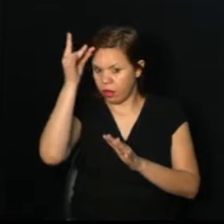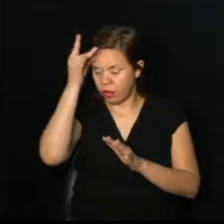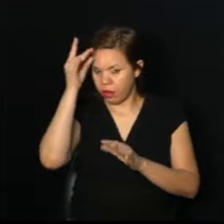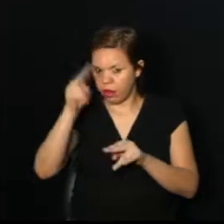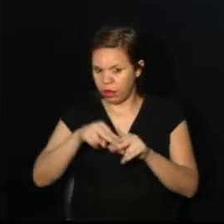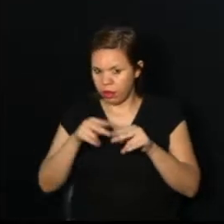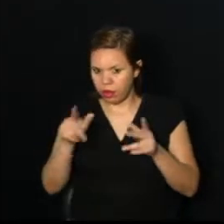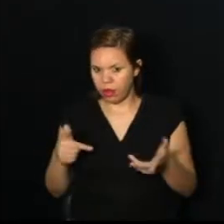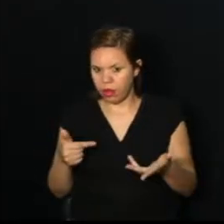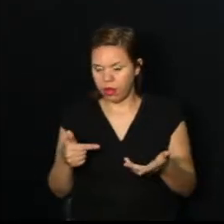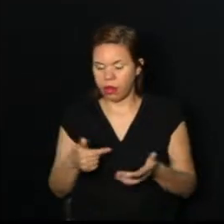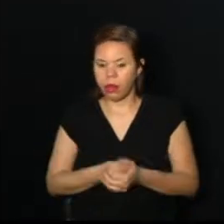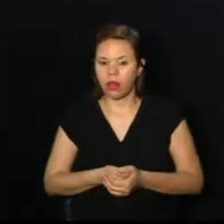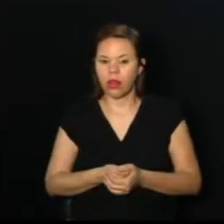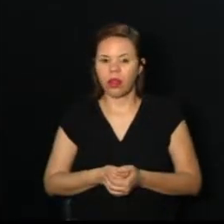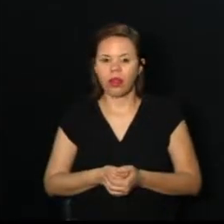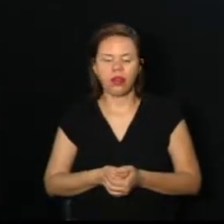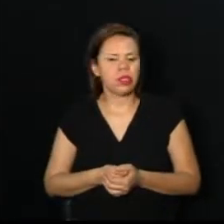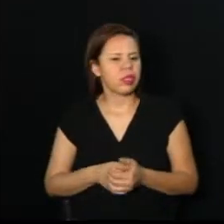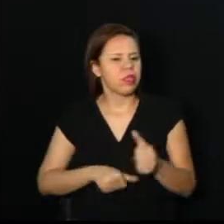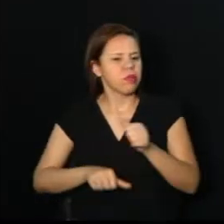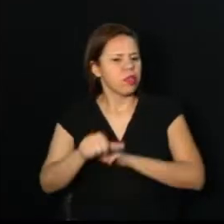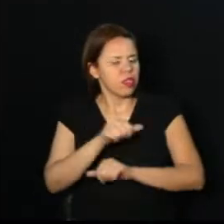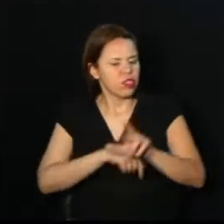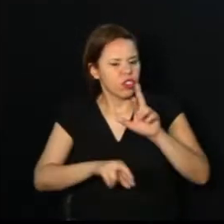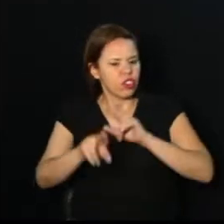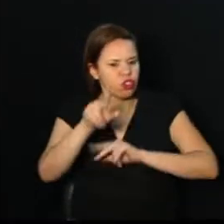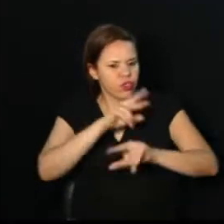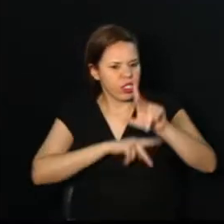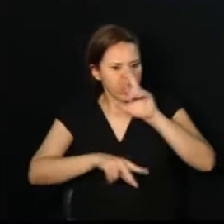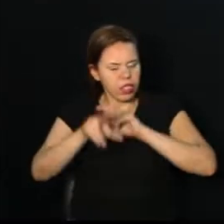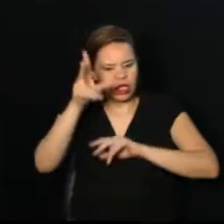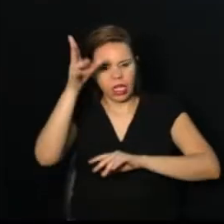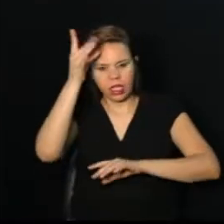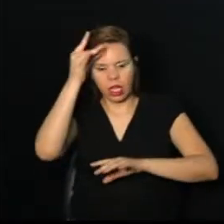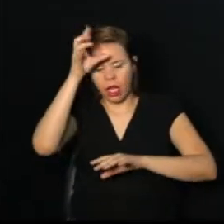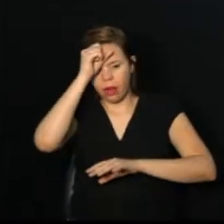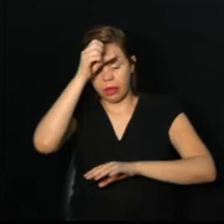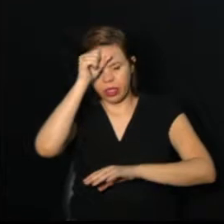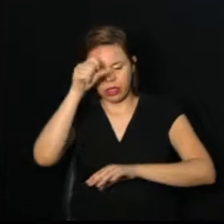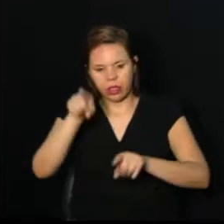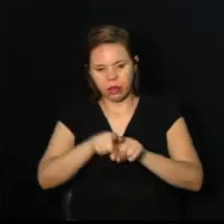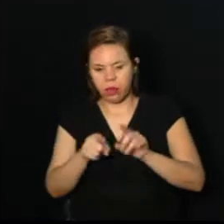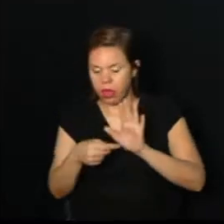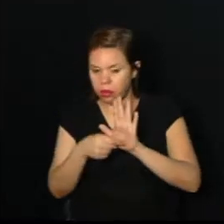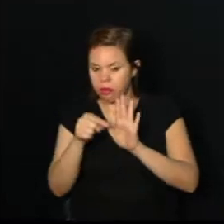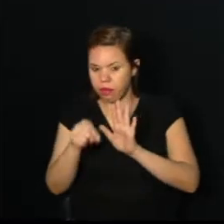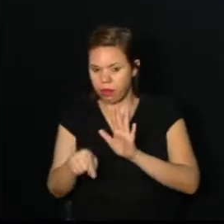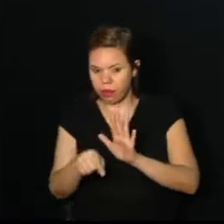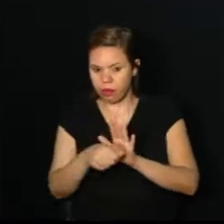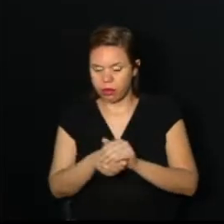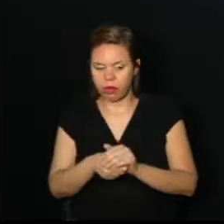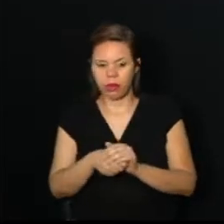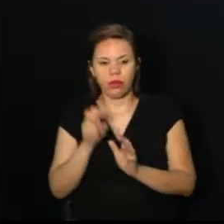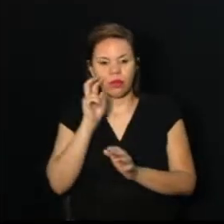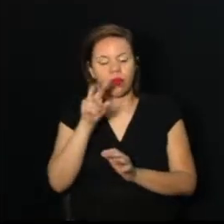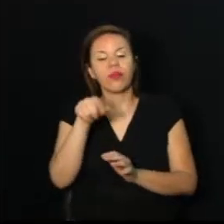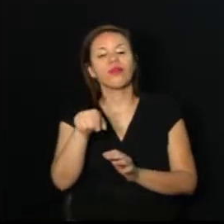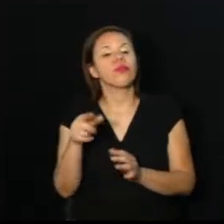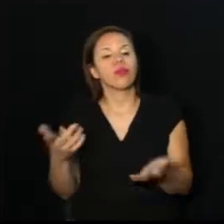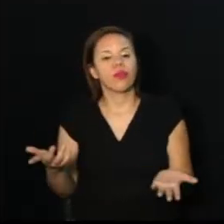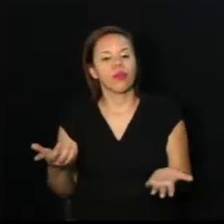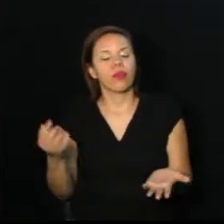um especialista em disfunções da aprendizagem. E ele mostra, vejam aqui